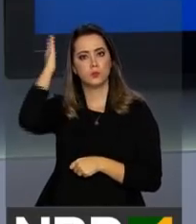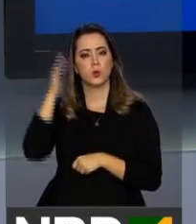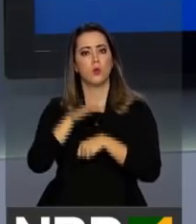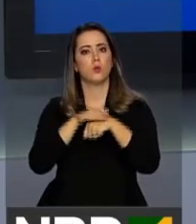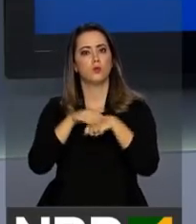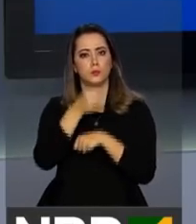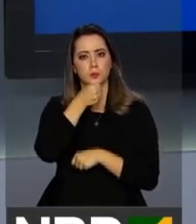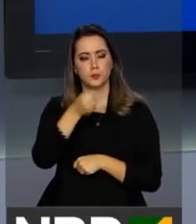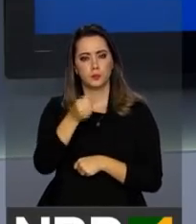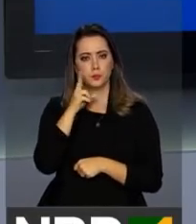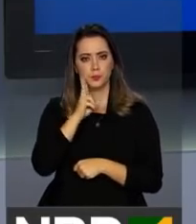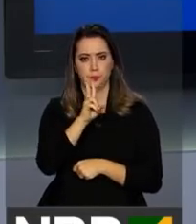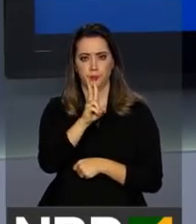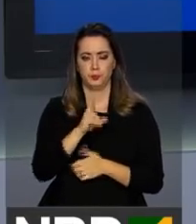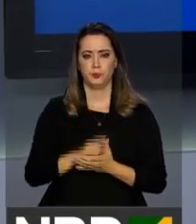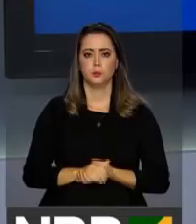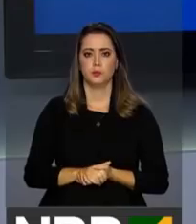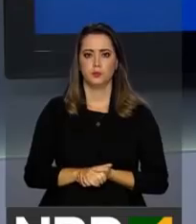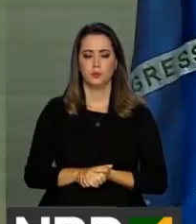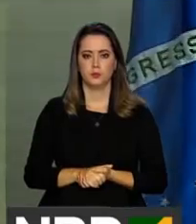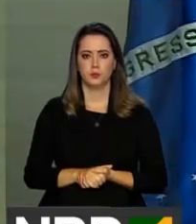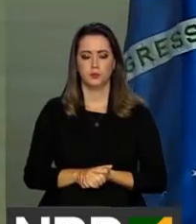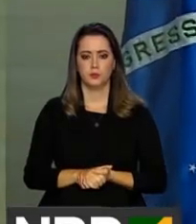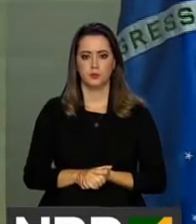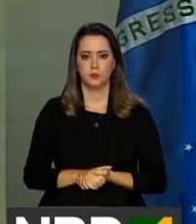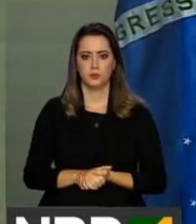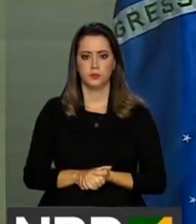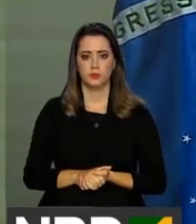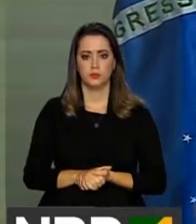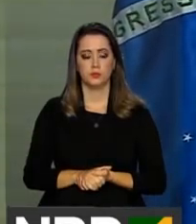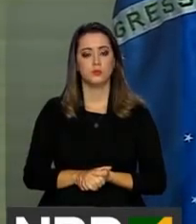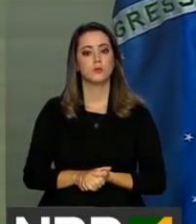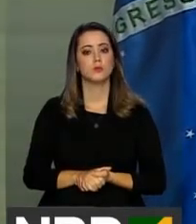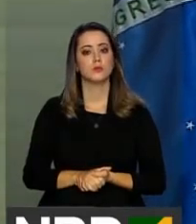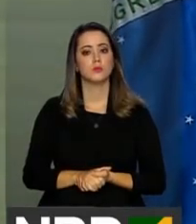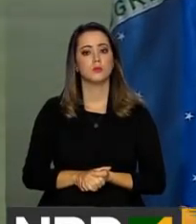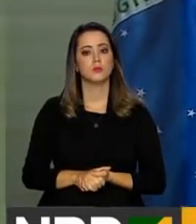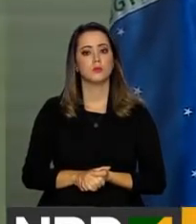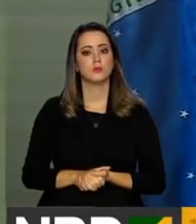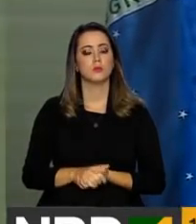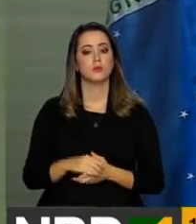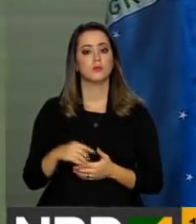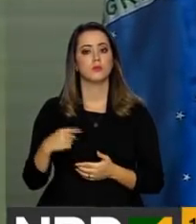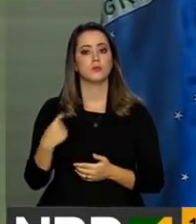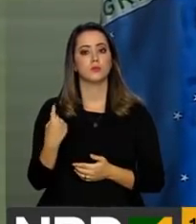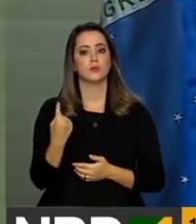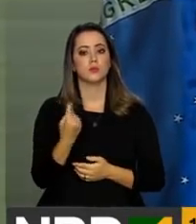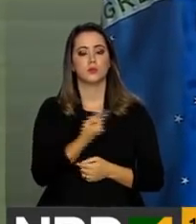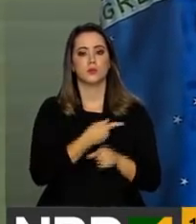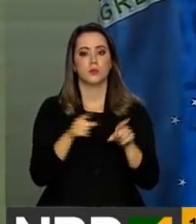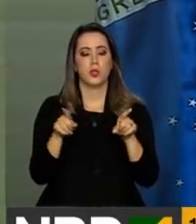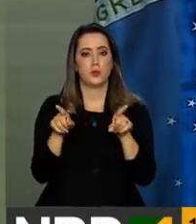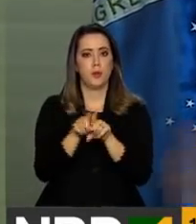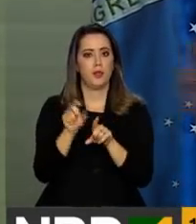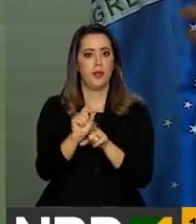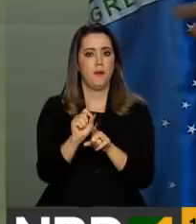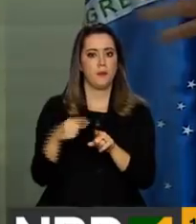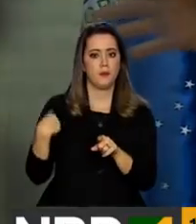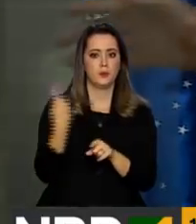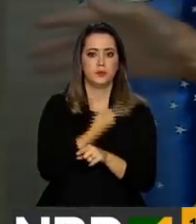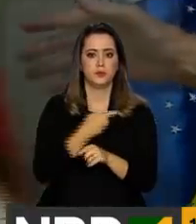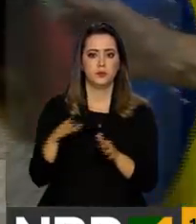com os jornalistas. Vamos ver como foi. Então, olha aqui, nós viemos hoje em Roraima, naturalmente